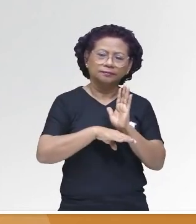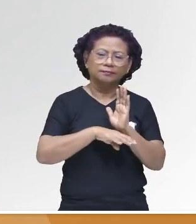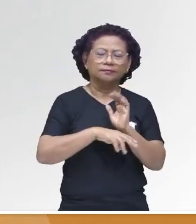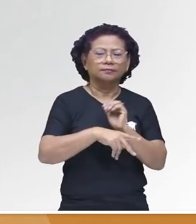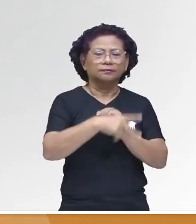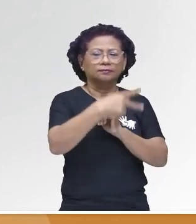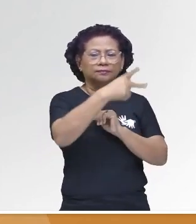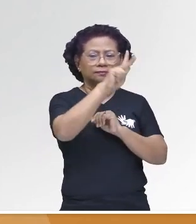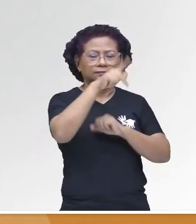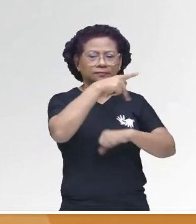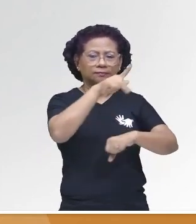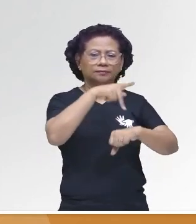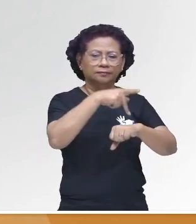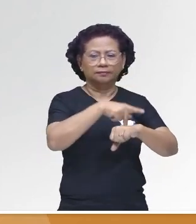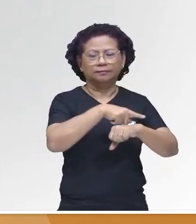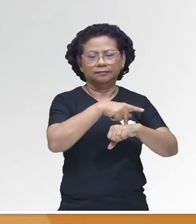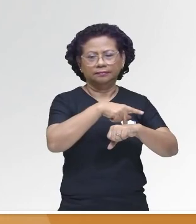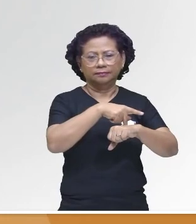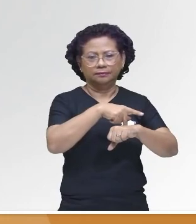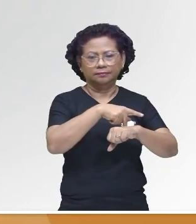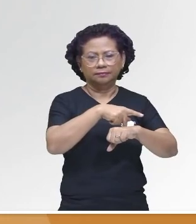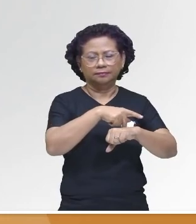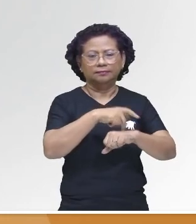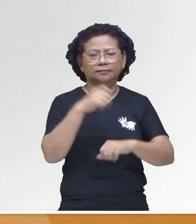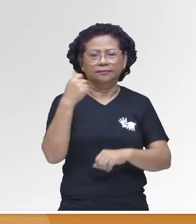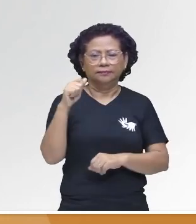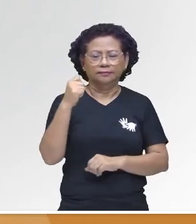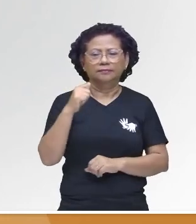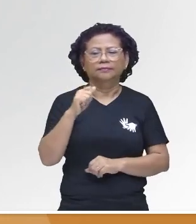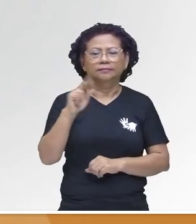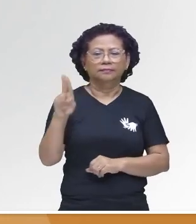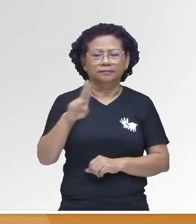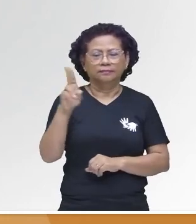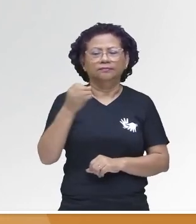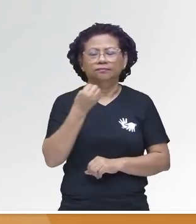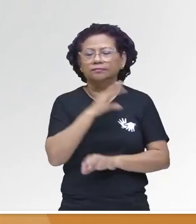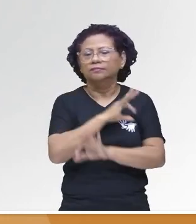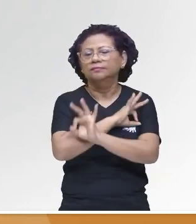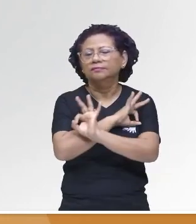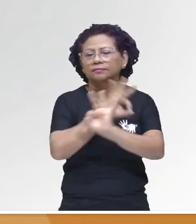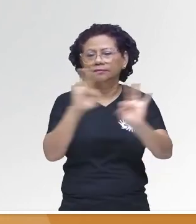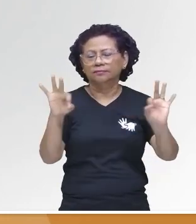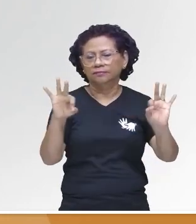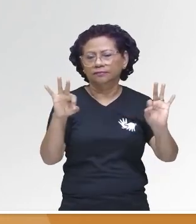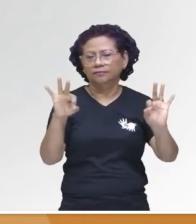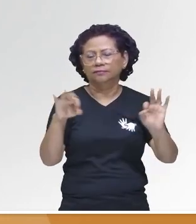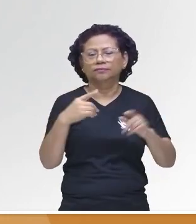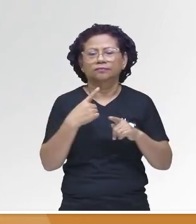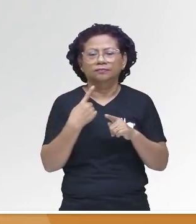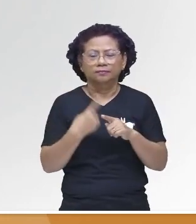da Argentina e do Uruguai, e foi muito bom para essa região porque pôde